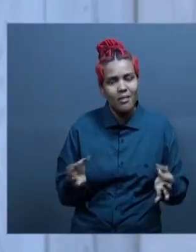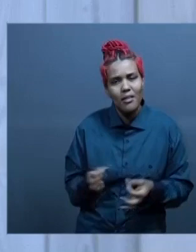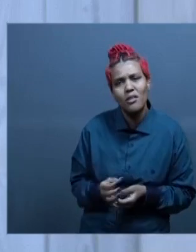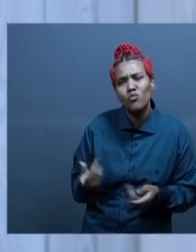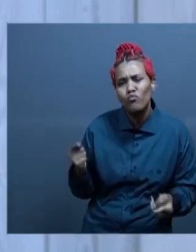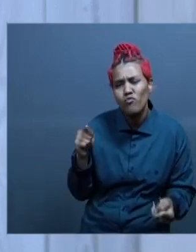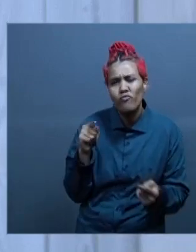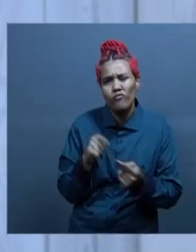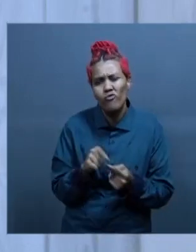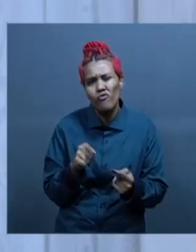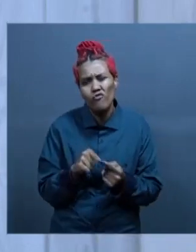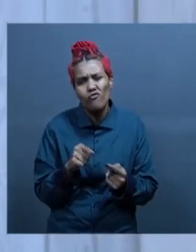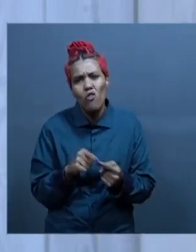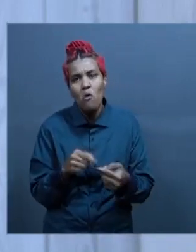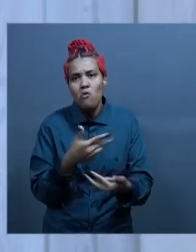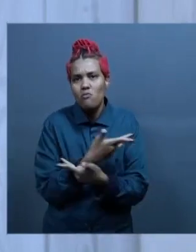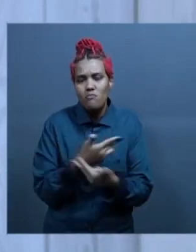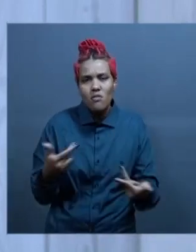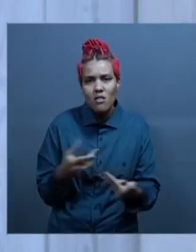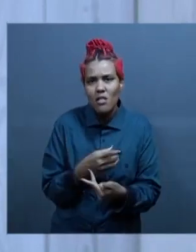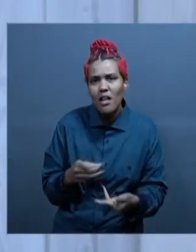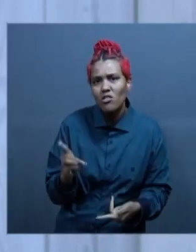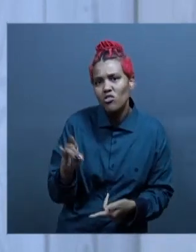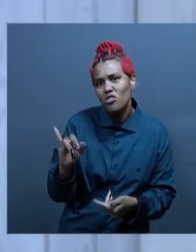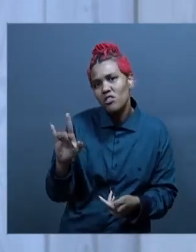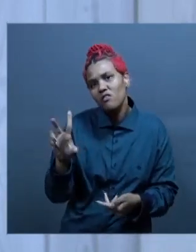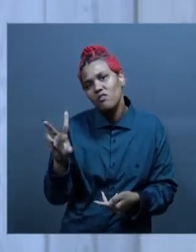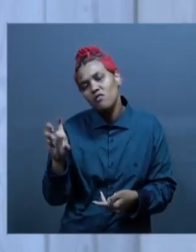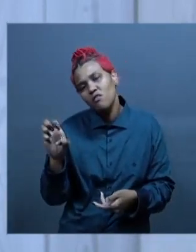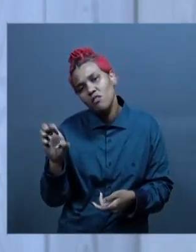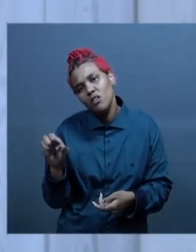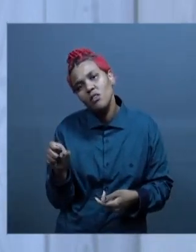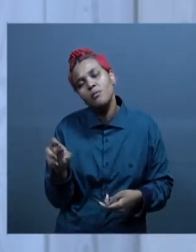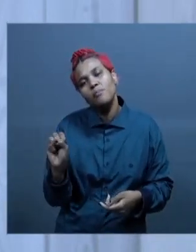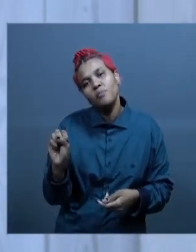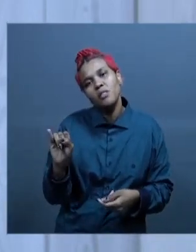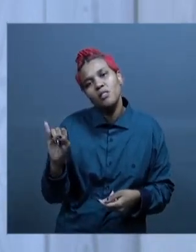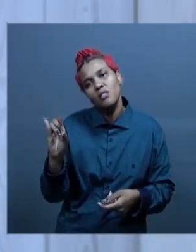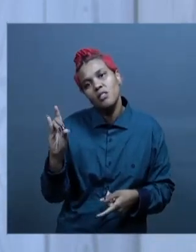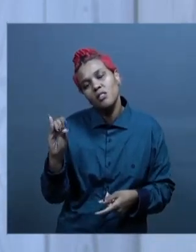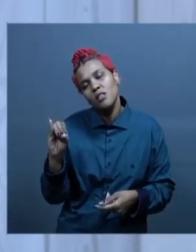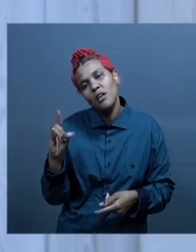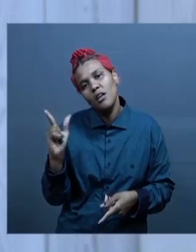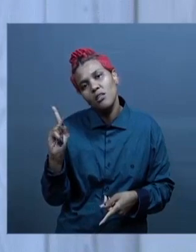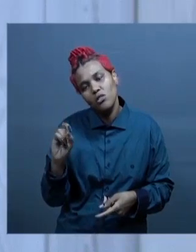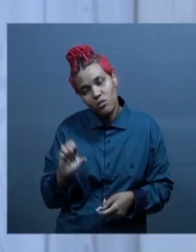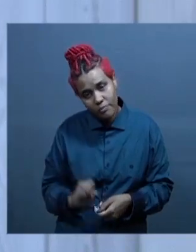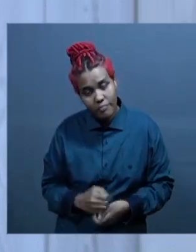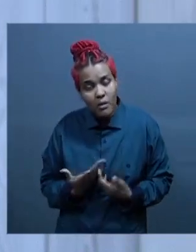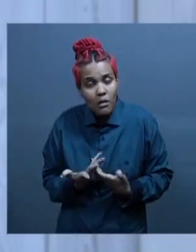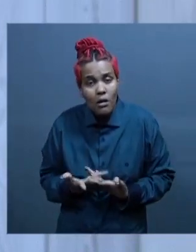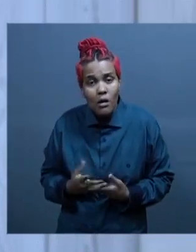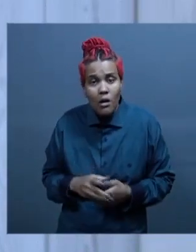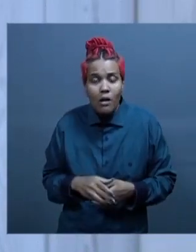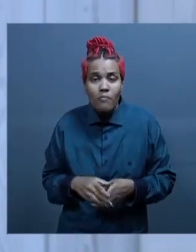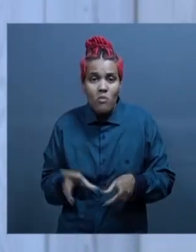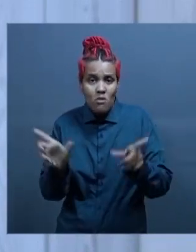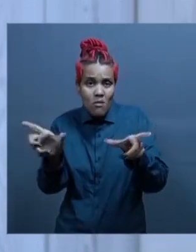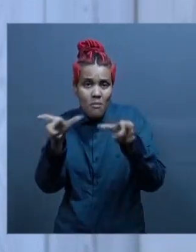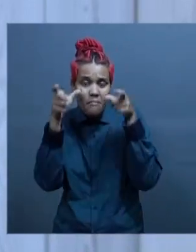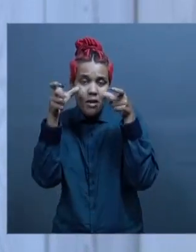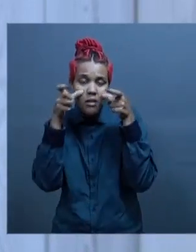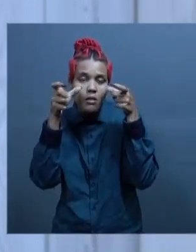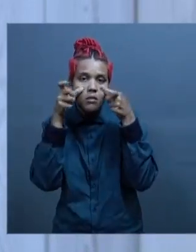tema que está em alta nosso país algumas marcas têm chamado a atenção dos consumidores com propagandas em